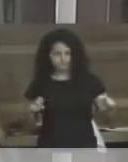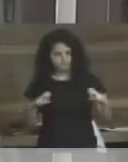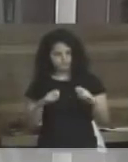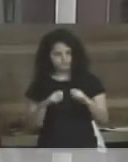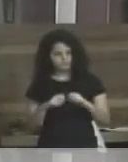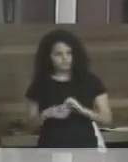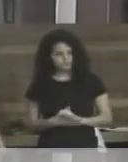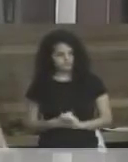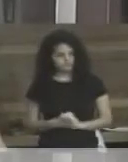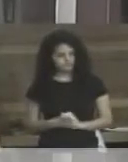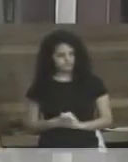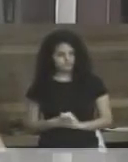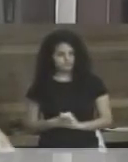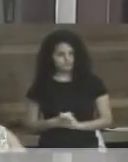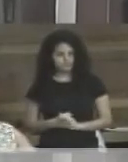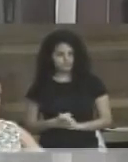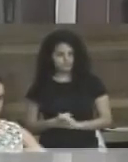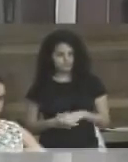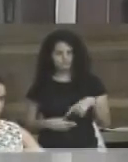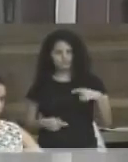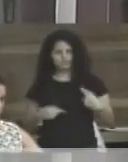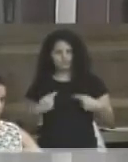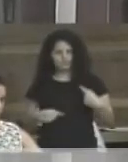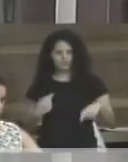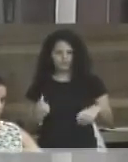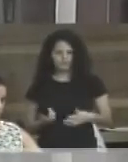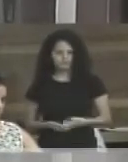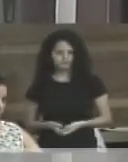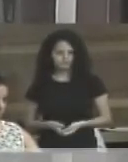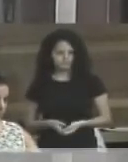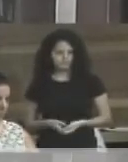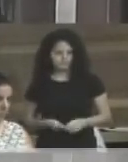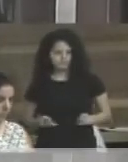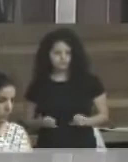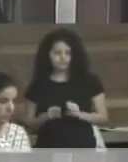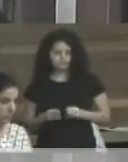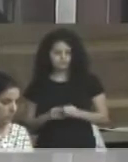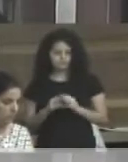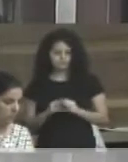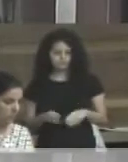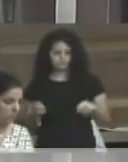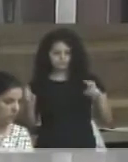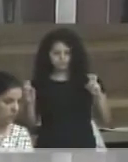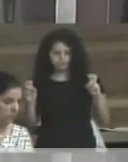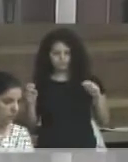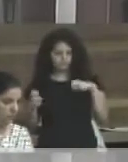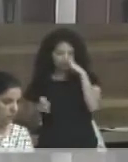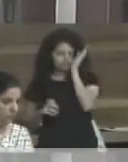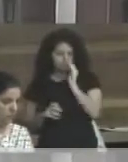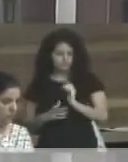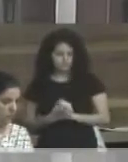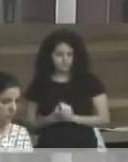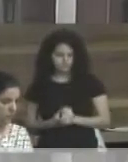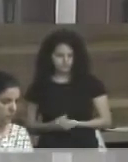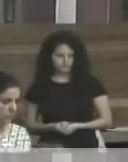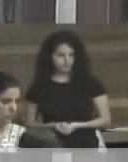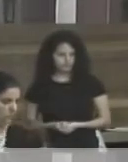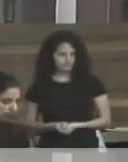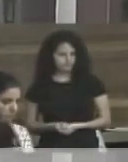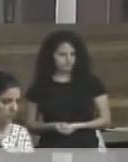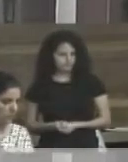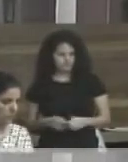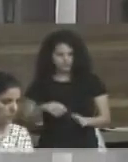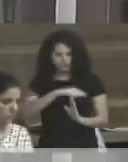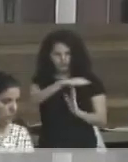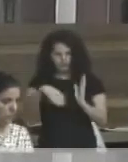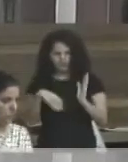lembro bem, mas para pautar exclusivamente sobre a questão da indústria naval. Na verdade, era sobre o conteúdo nacional e levantamos a questão de toda a indústria